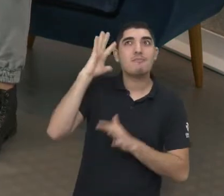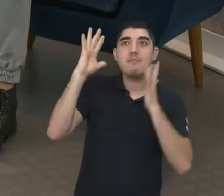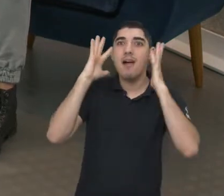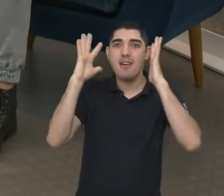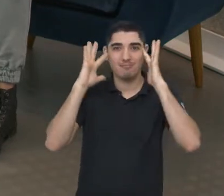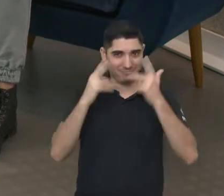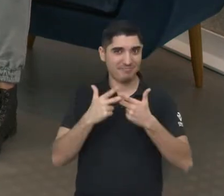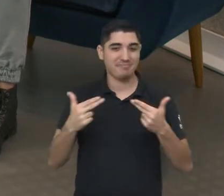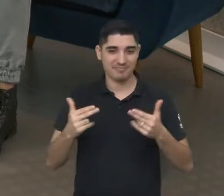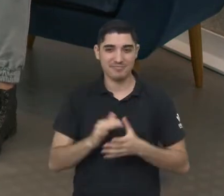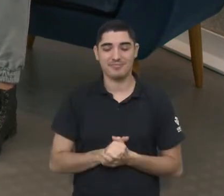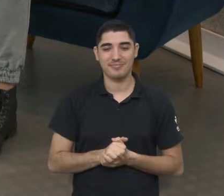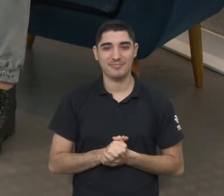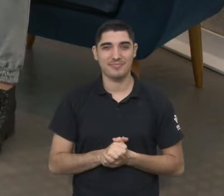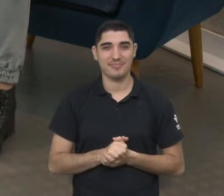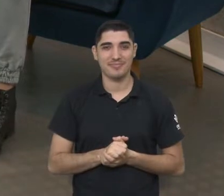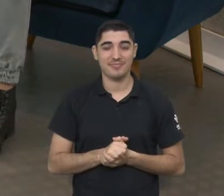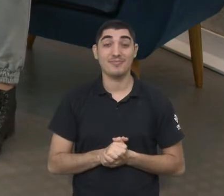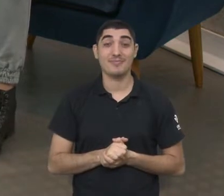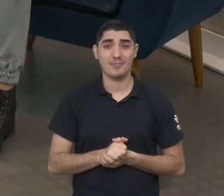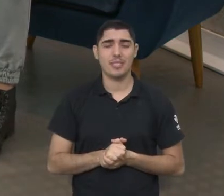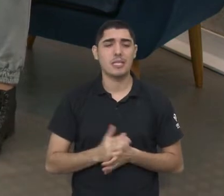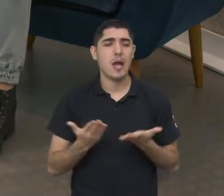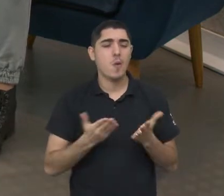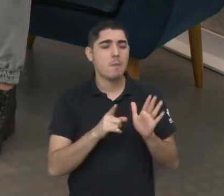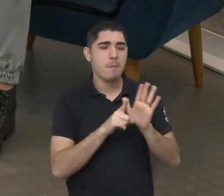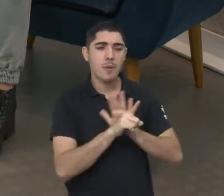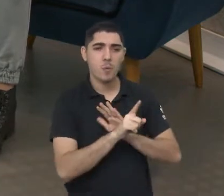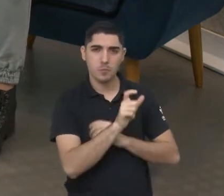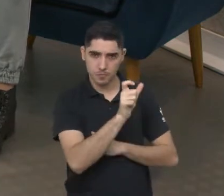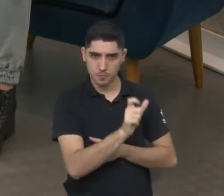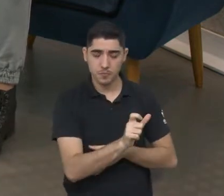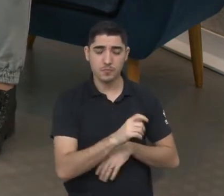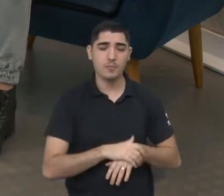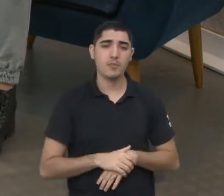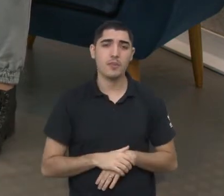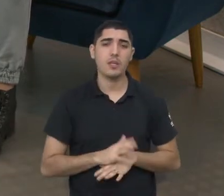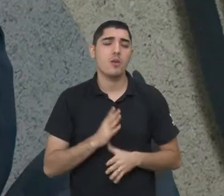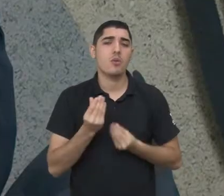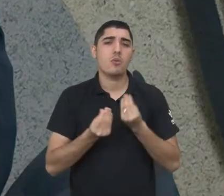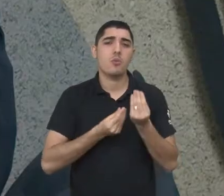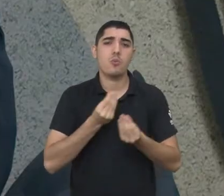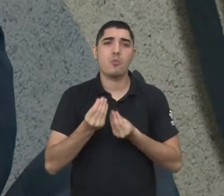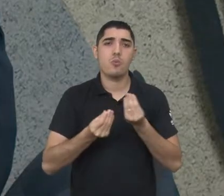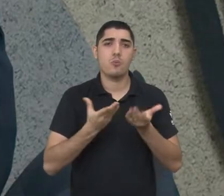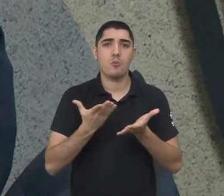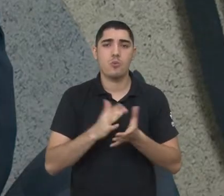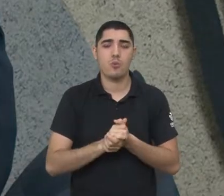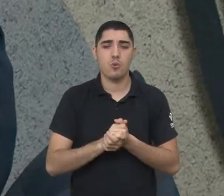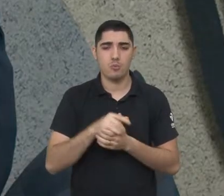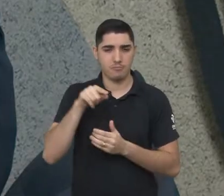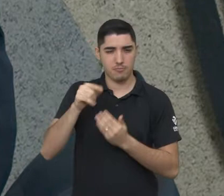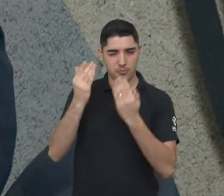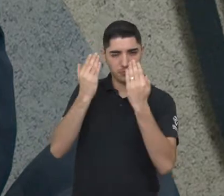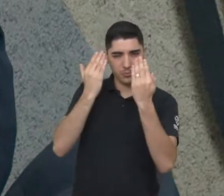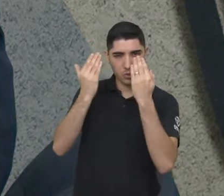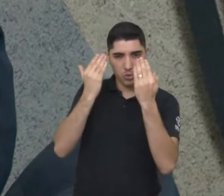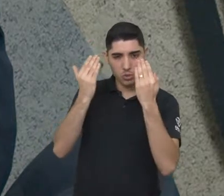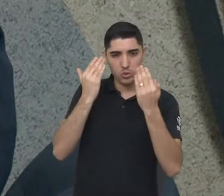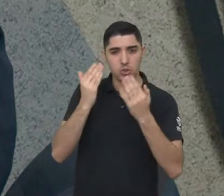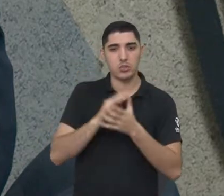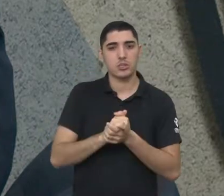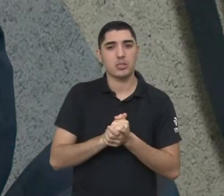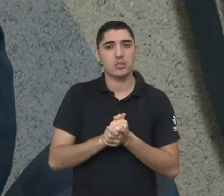mesmo? Sim. E, doutor, como é que, assim, essa